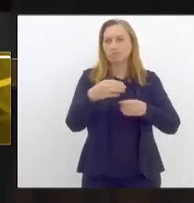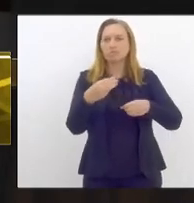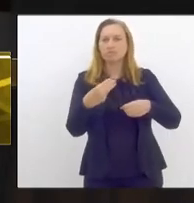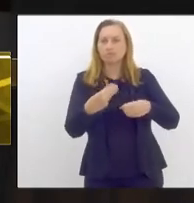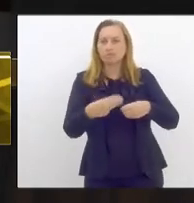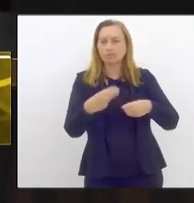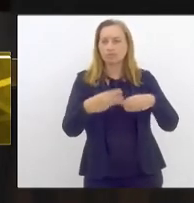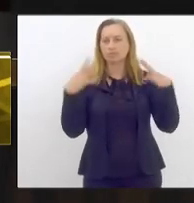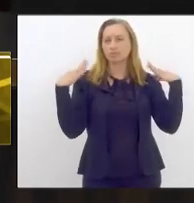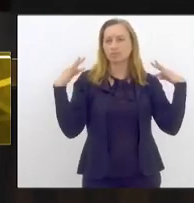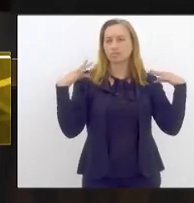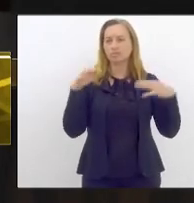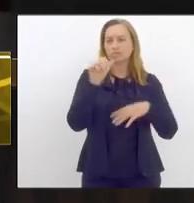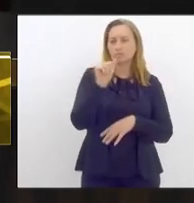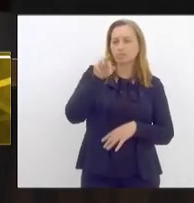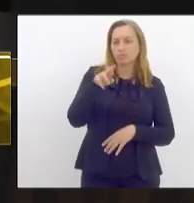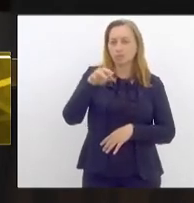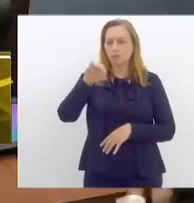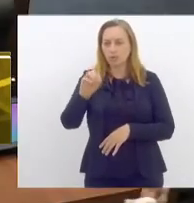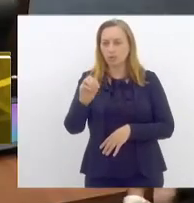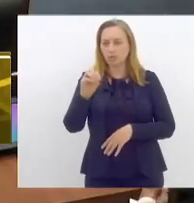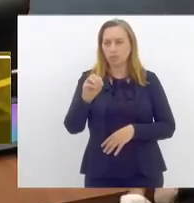Janeiro Antônio Mariano